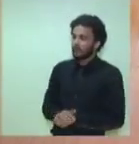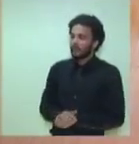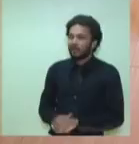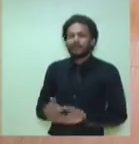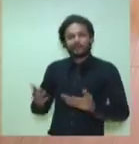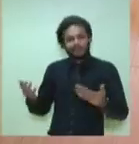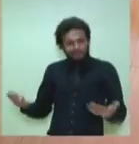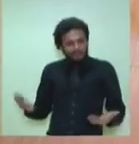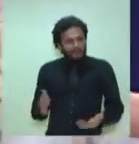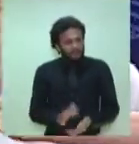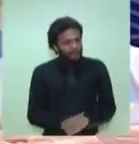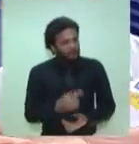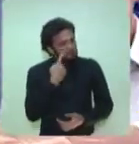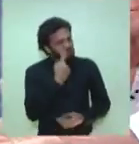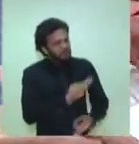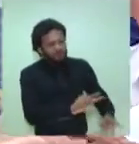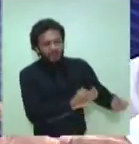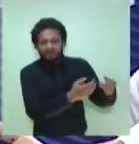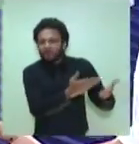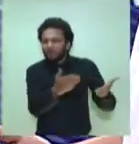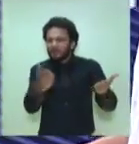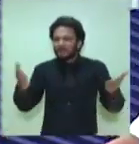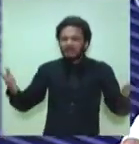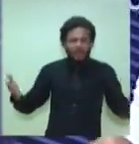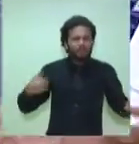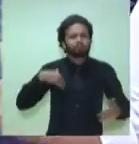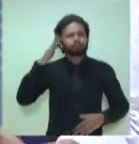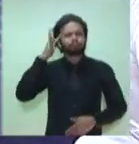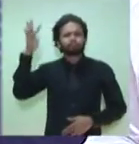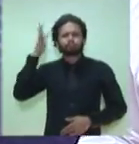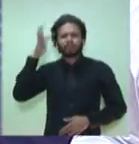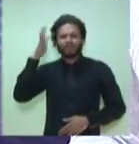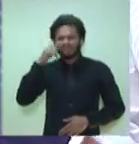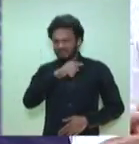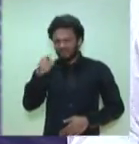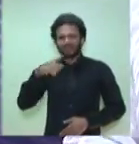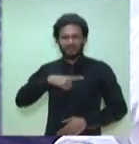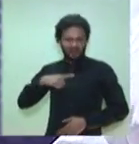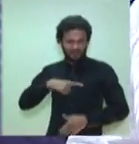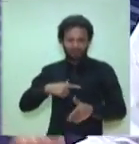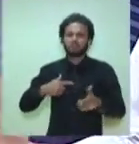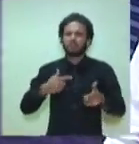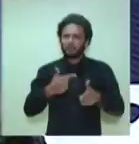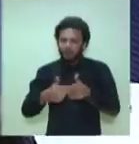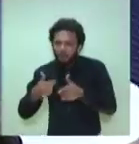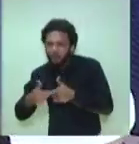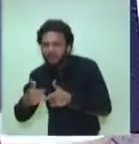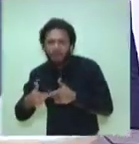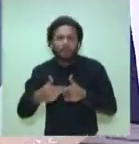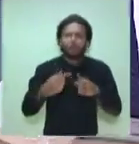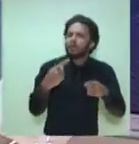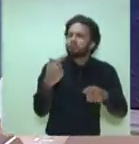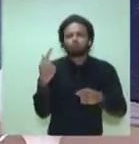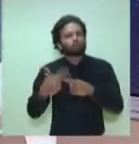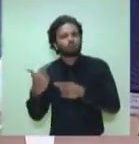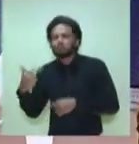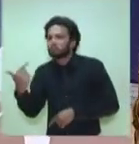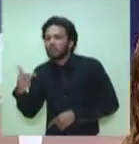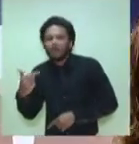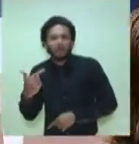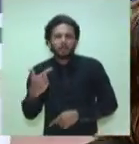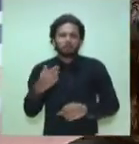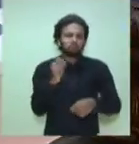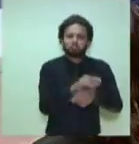lá, eu olho para os olhos de vocês e imagino que esse seja o drama de muitos de vocês, universitários ou que recém saíram da universidade e